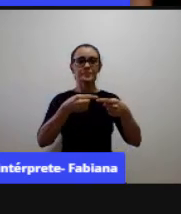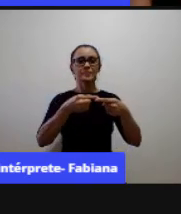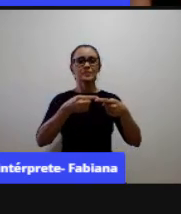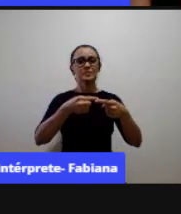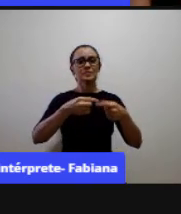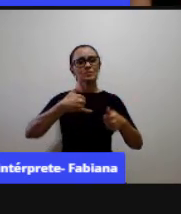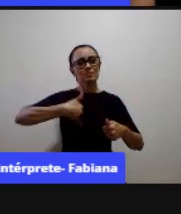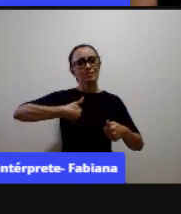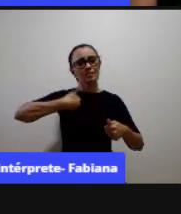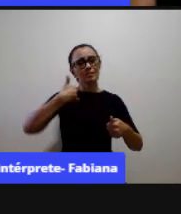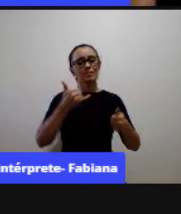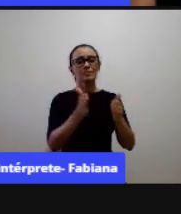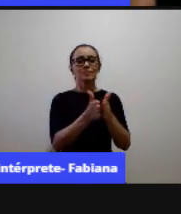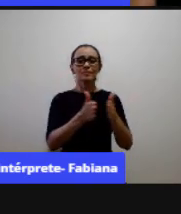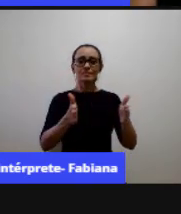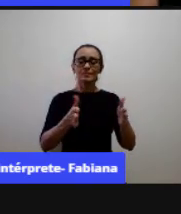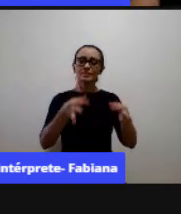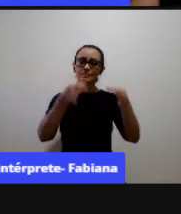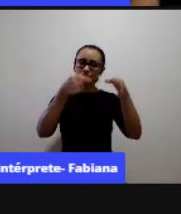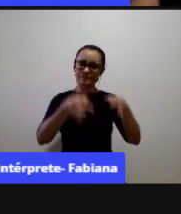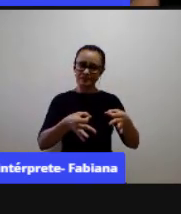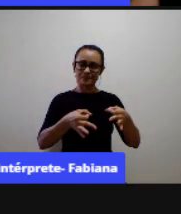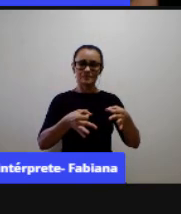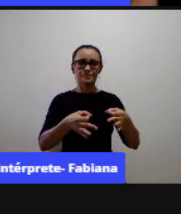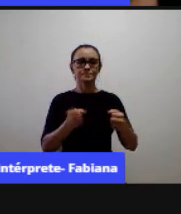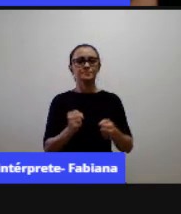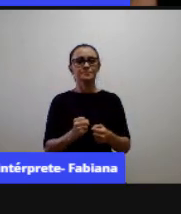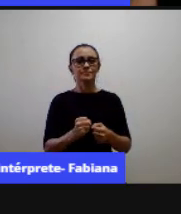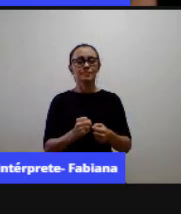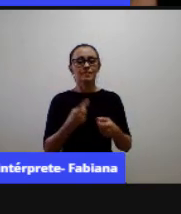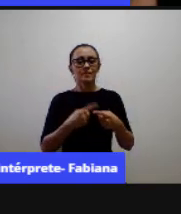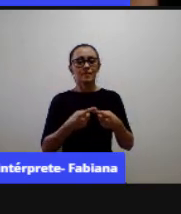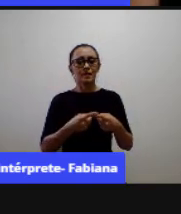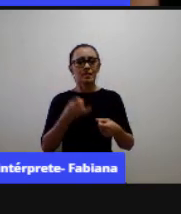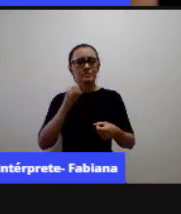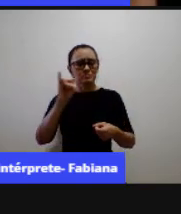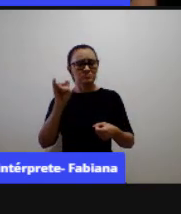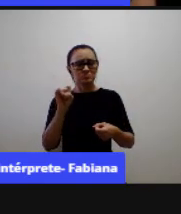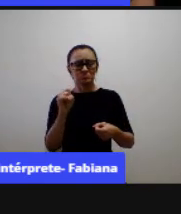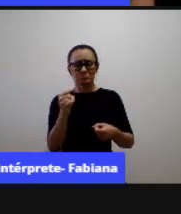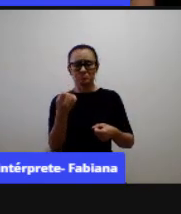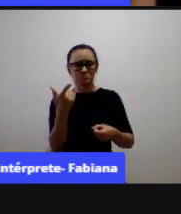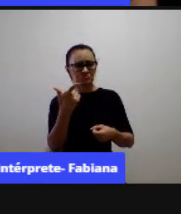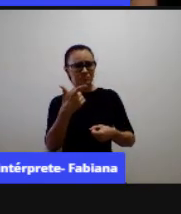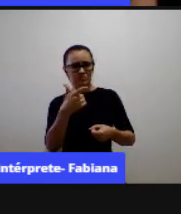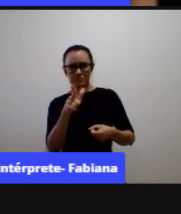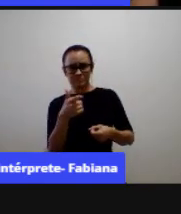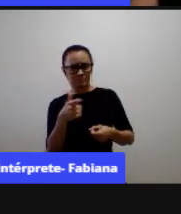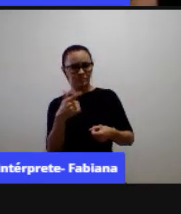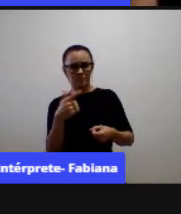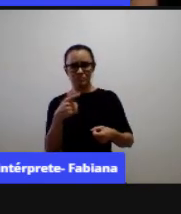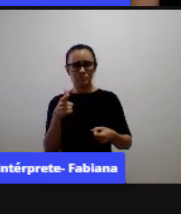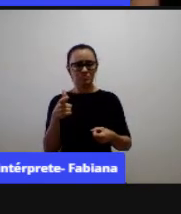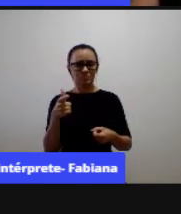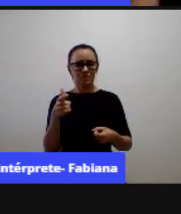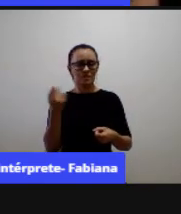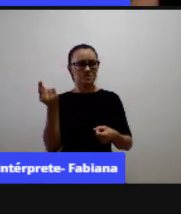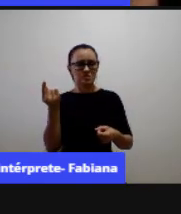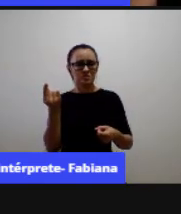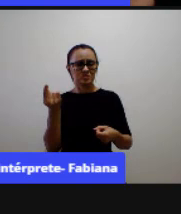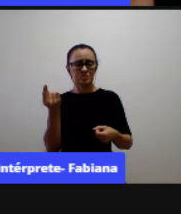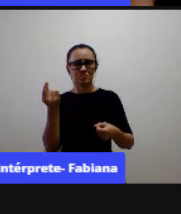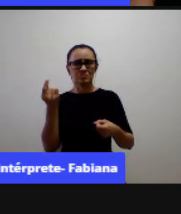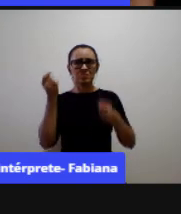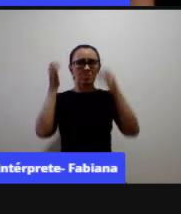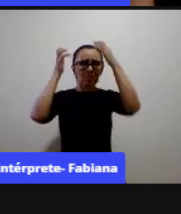naquele momento, se não tivesse déficit cognitivo nenhum, naquela faixa etária, uma criança de um